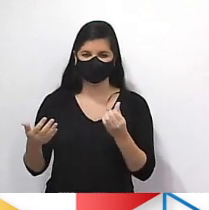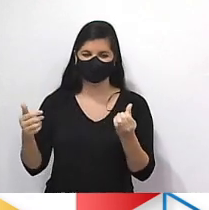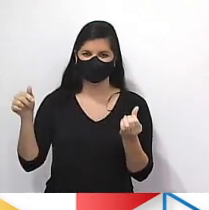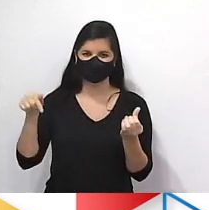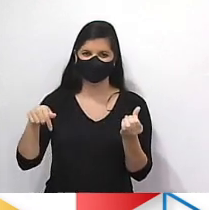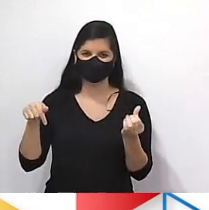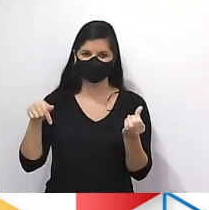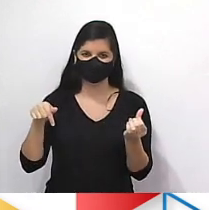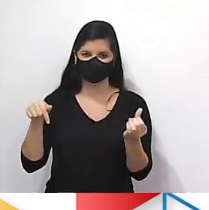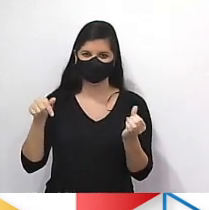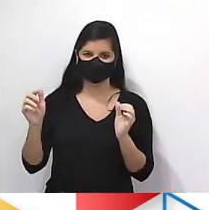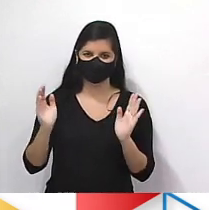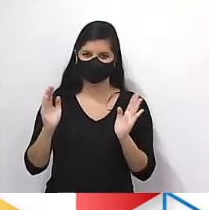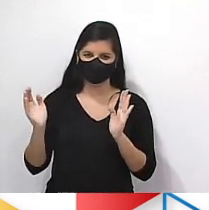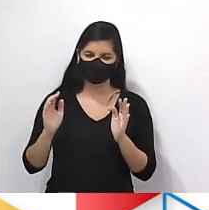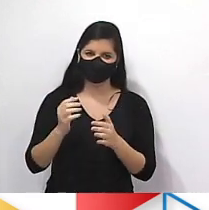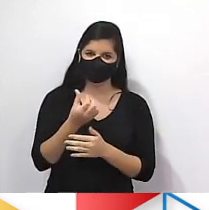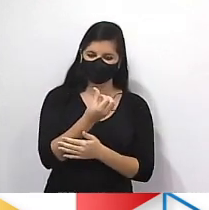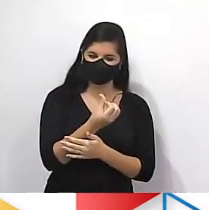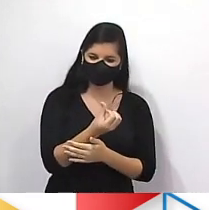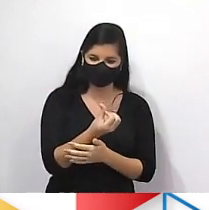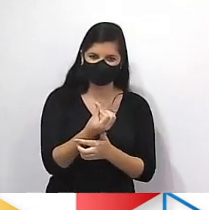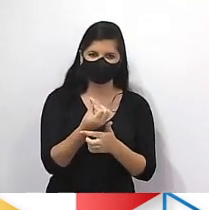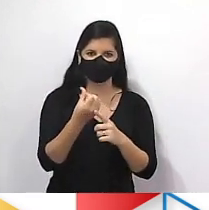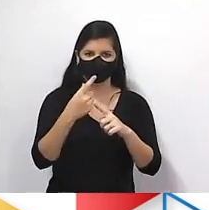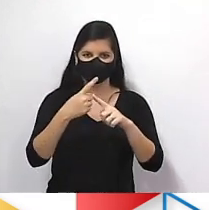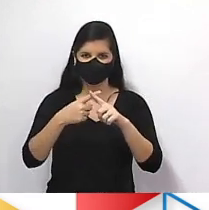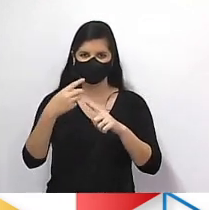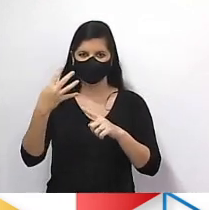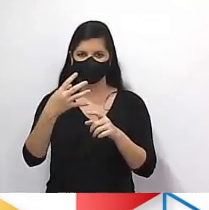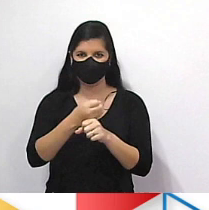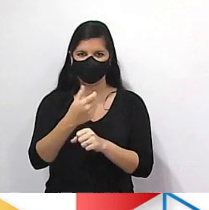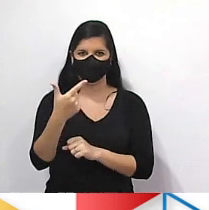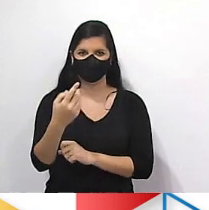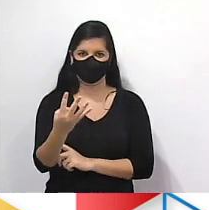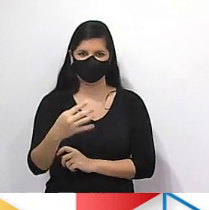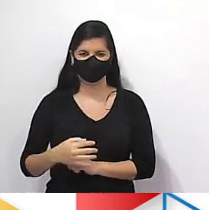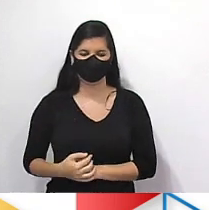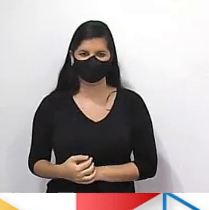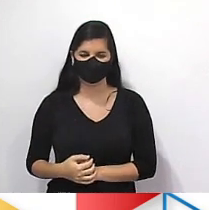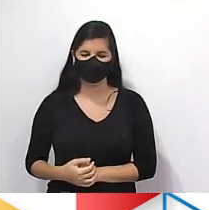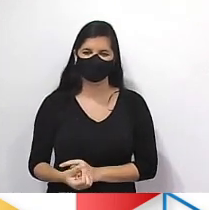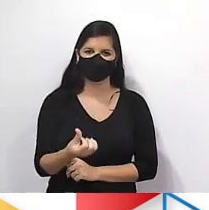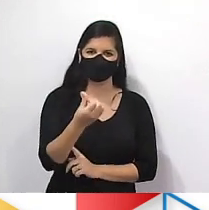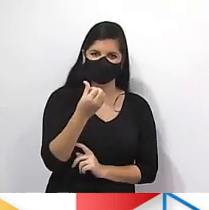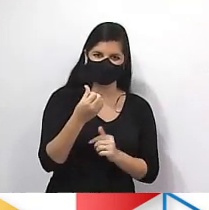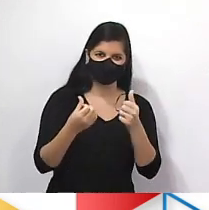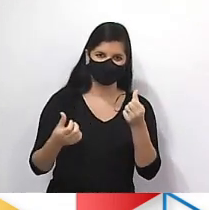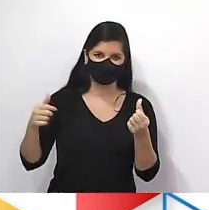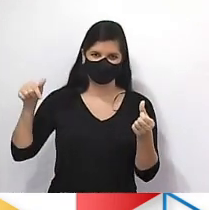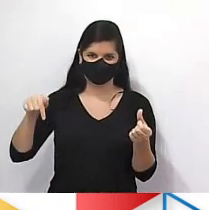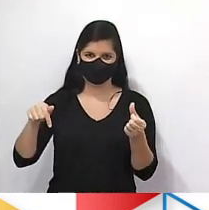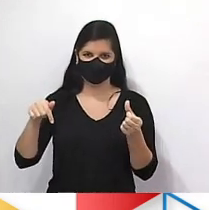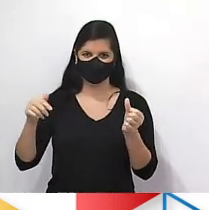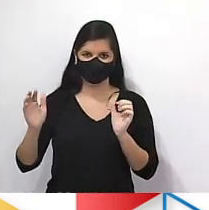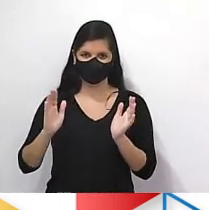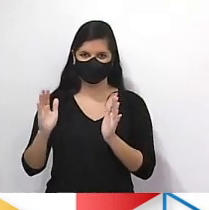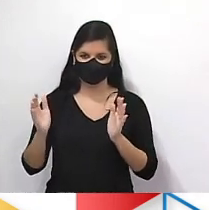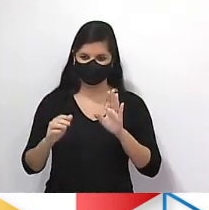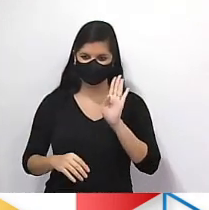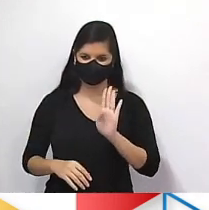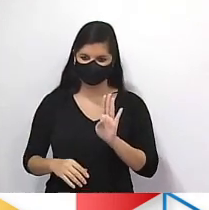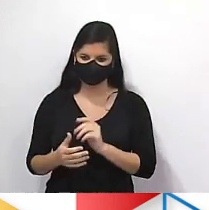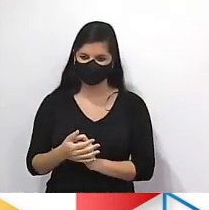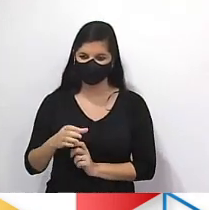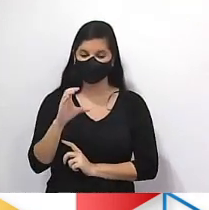de 6. Porque 6 vezes 4 daria 24, tá bom? Então ele vai ficar entre 6 e 7, a letra